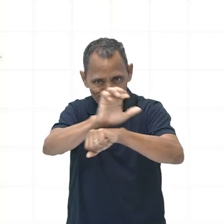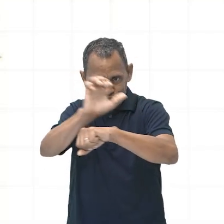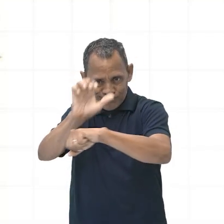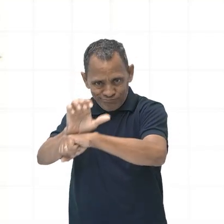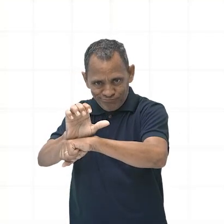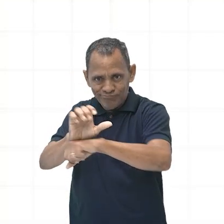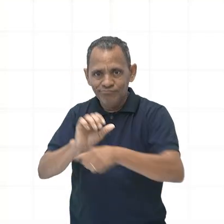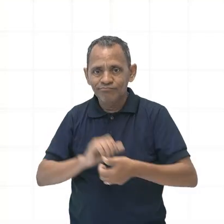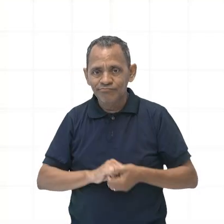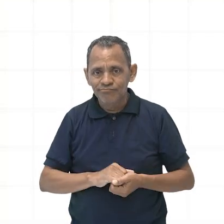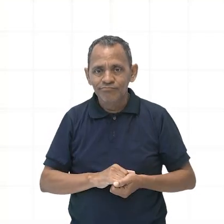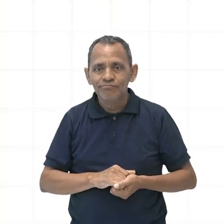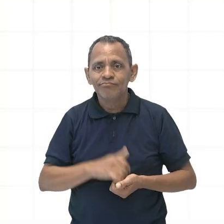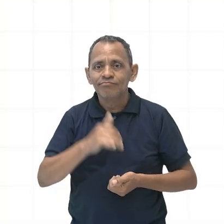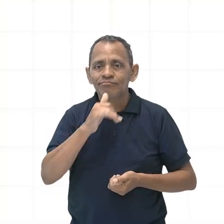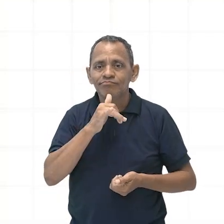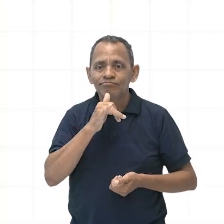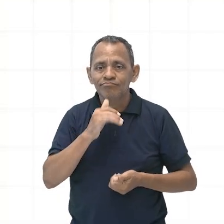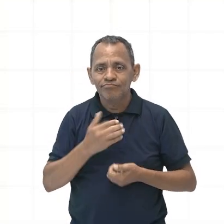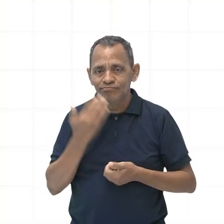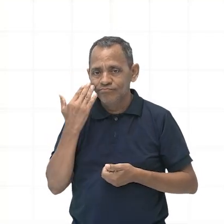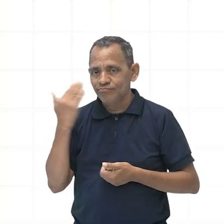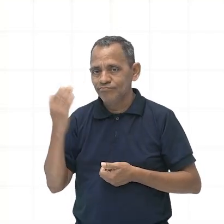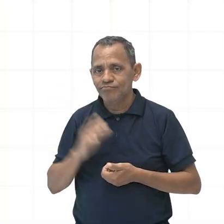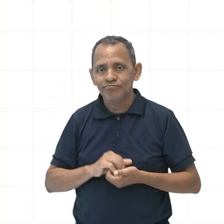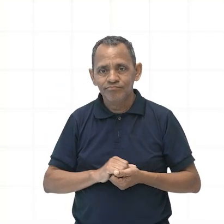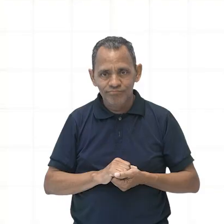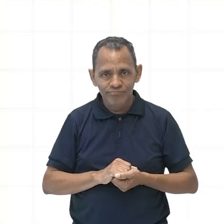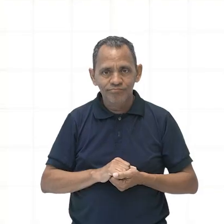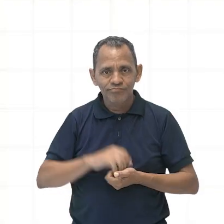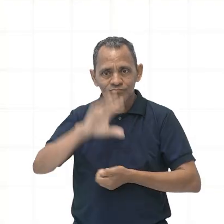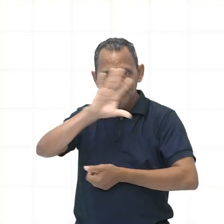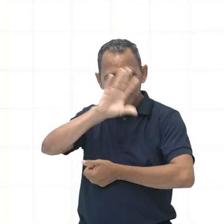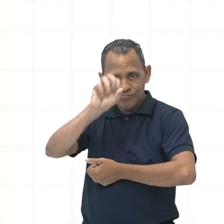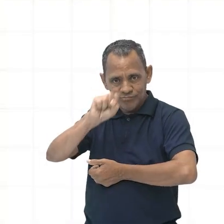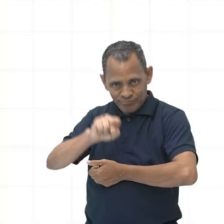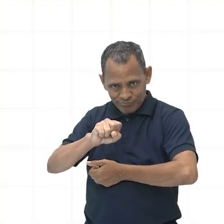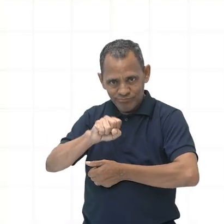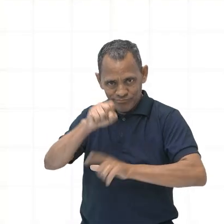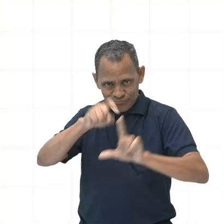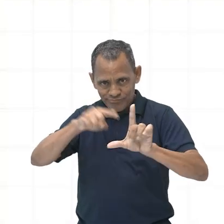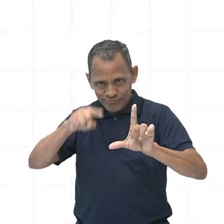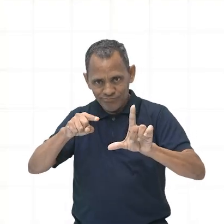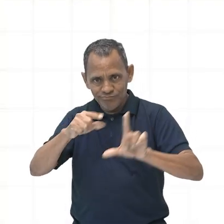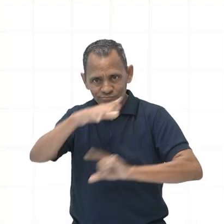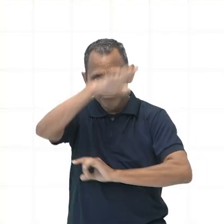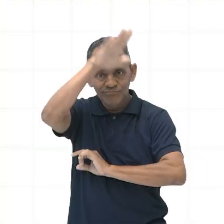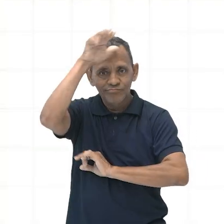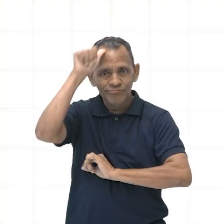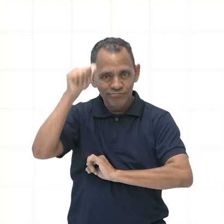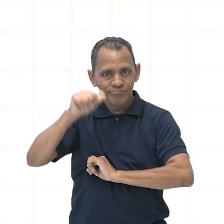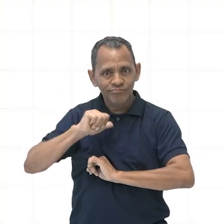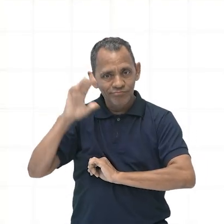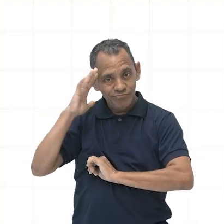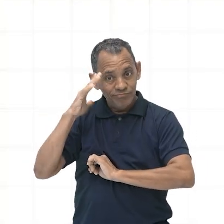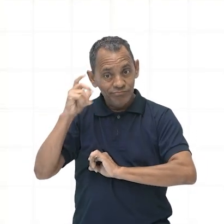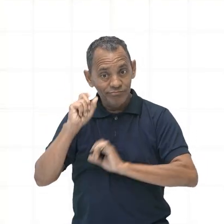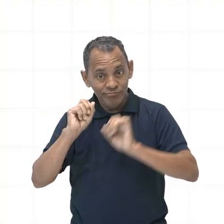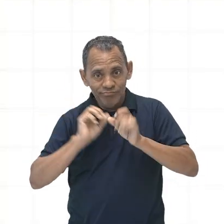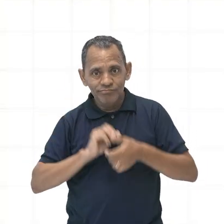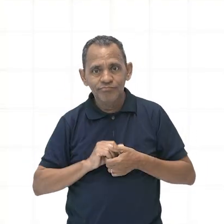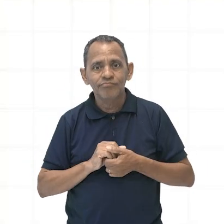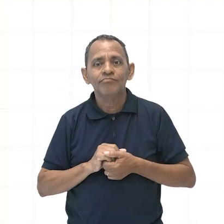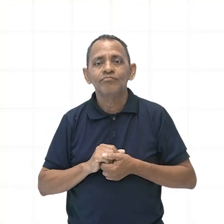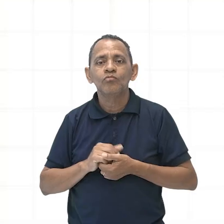por exemplo, aqui nesse gráfico aqui, ó, o Amazonas, ele estava numa situação